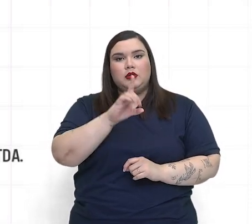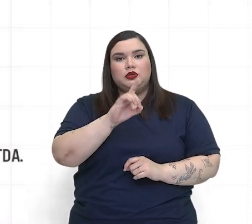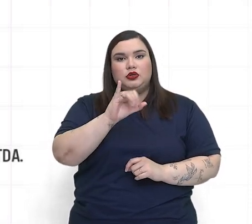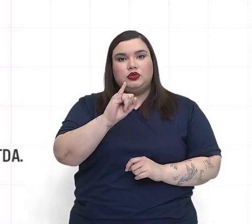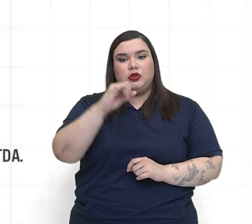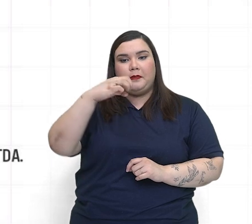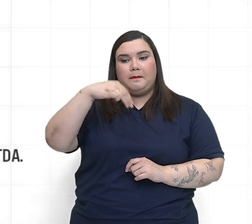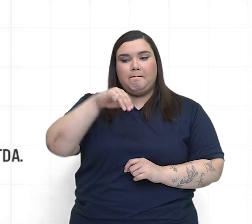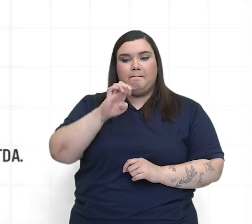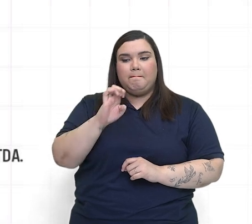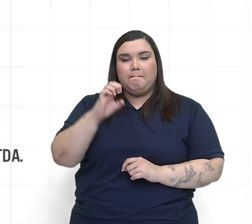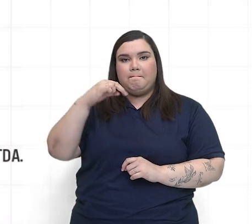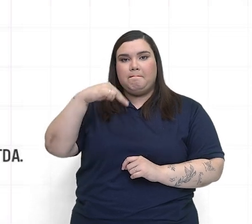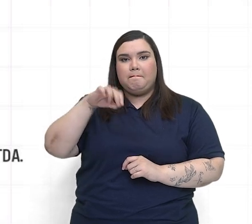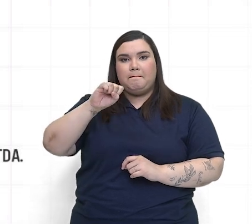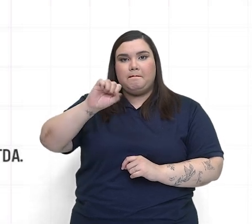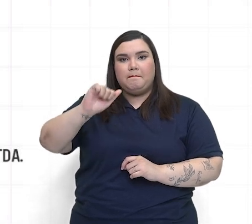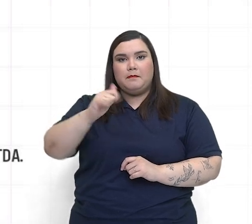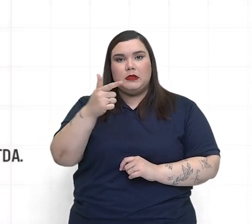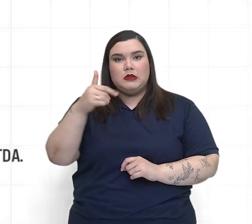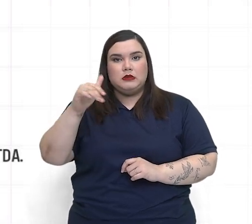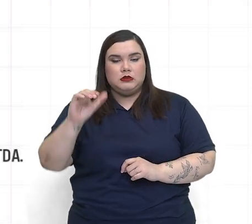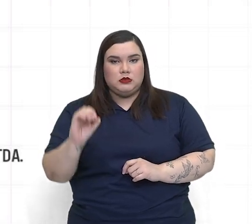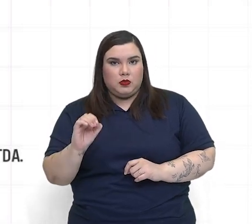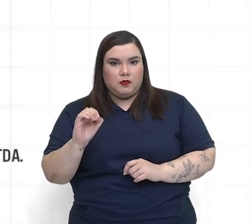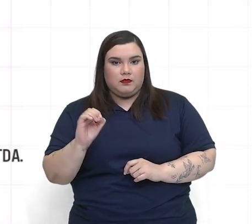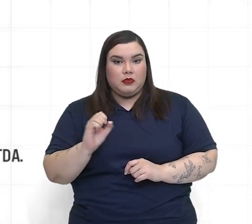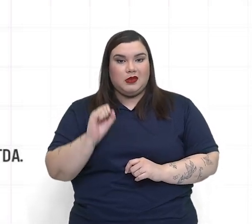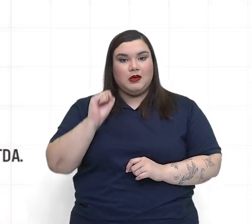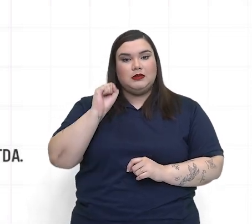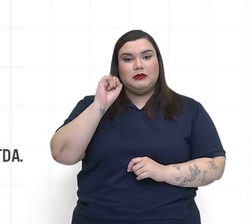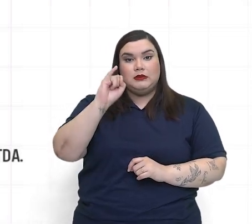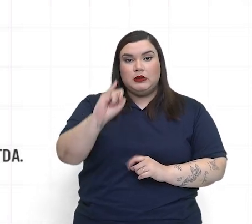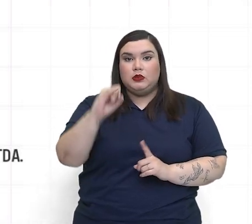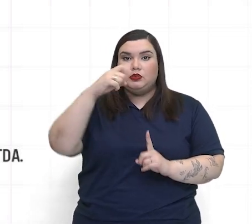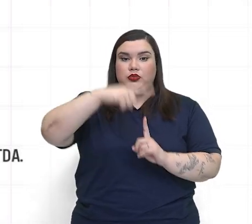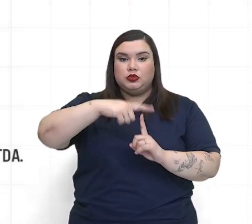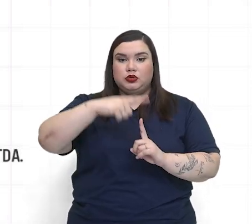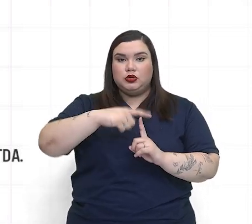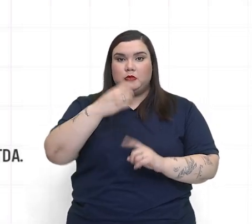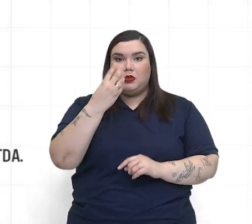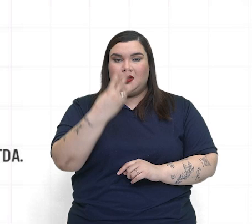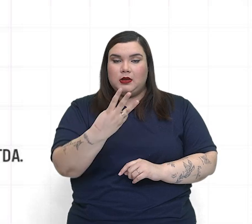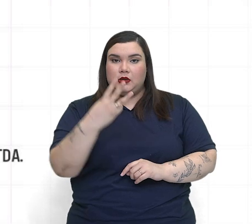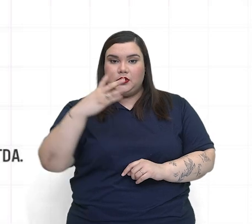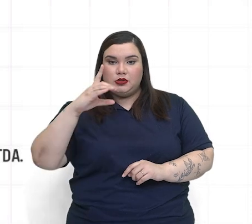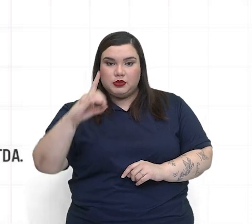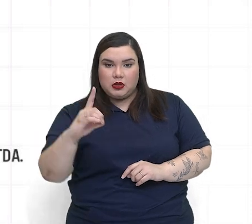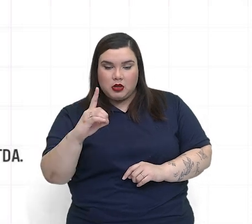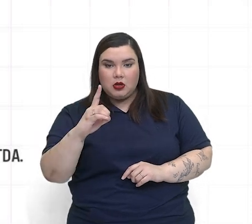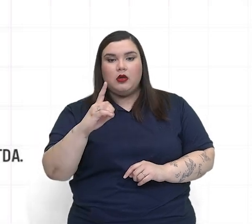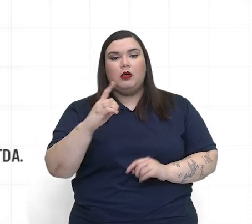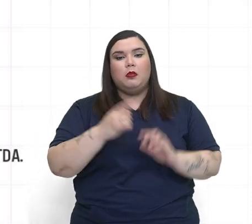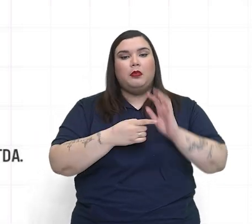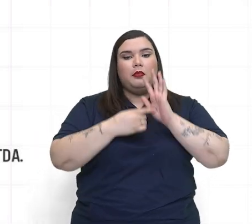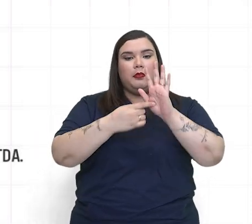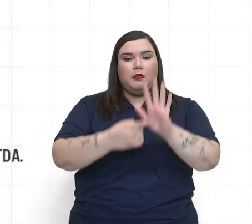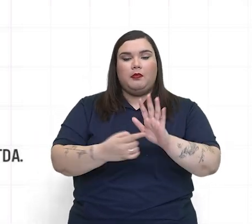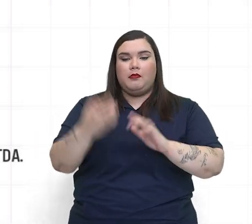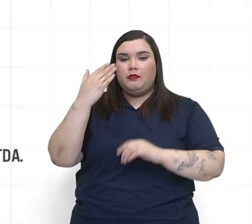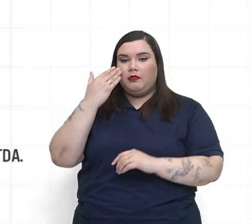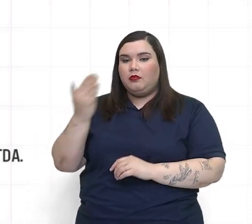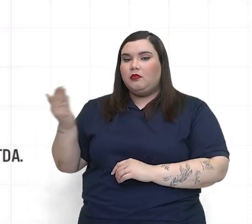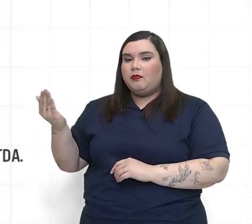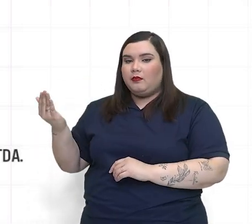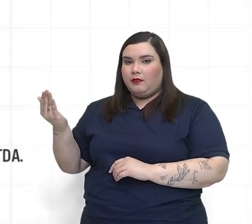figuras, né, bidimensionais, figuras planas, né? Se elas fossem figuras com 3 dimensões, né, tridimensionais,